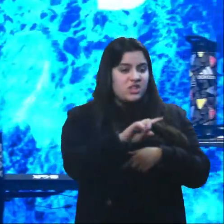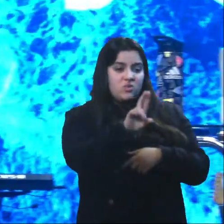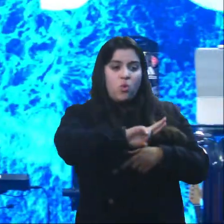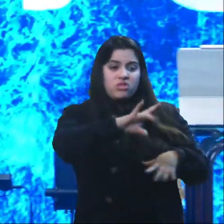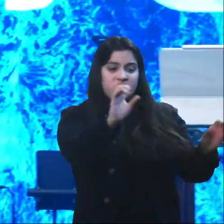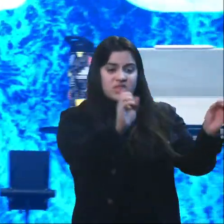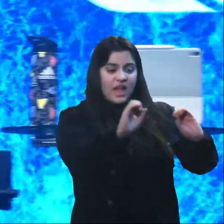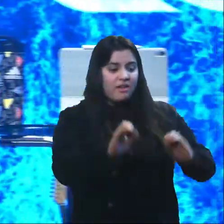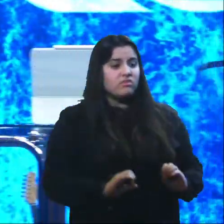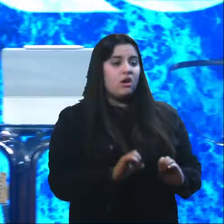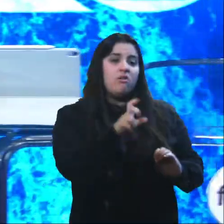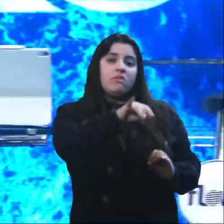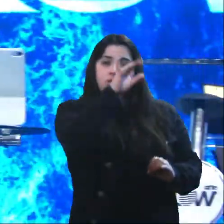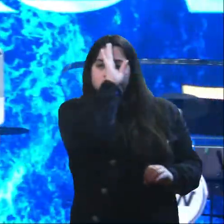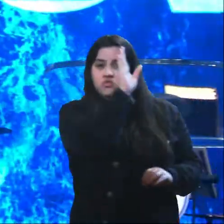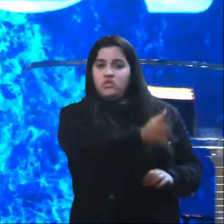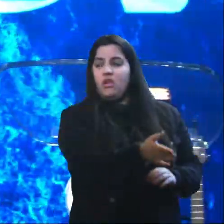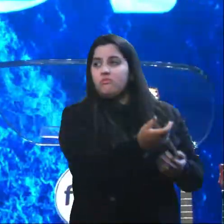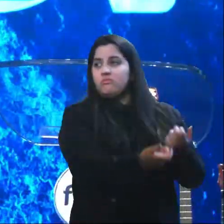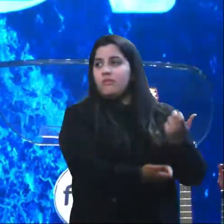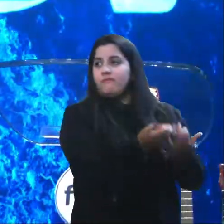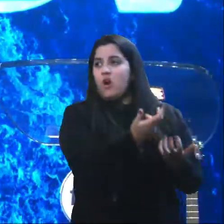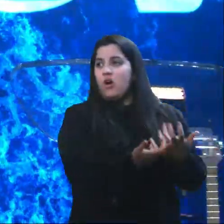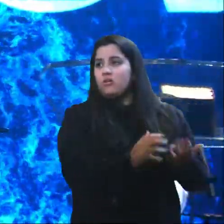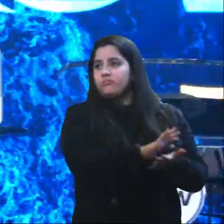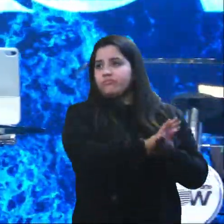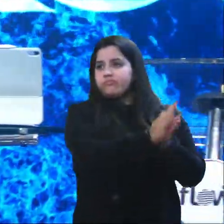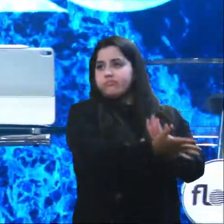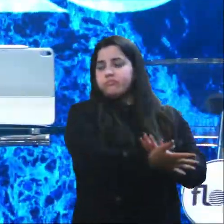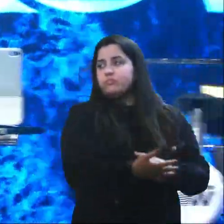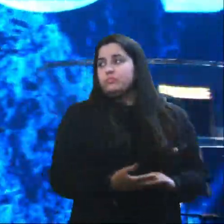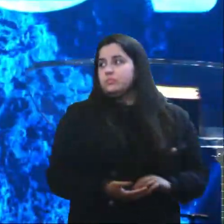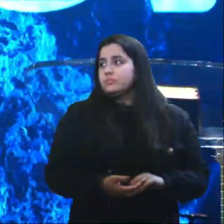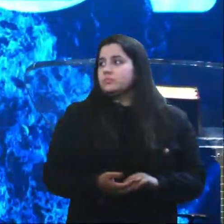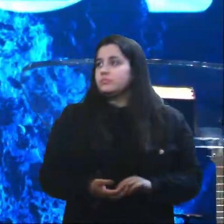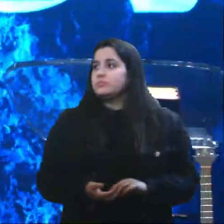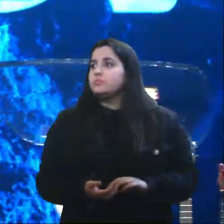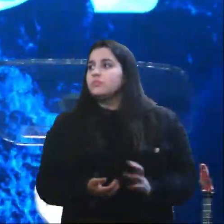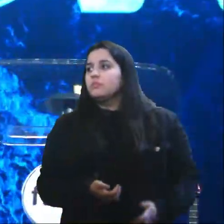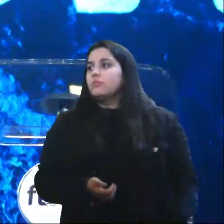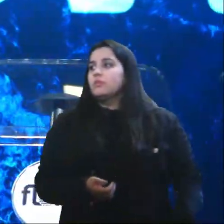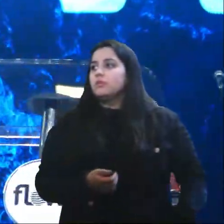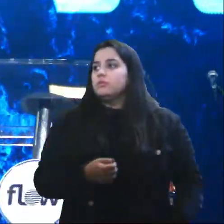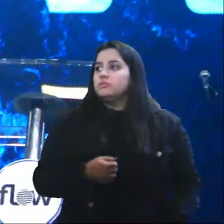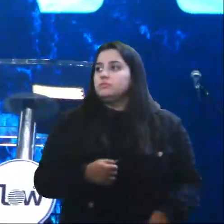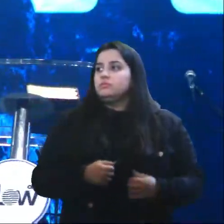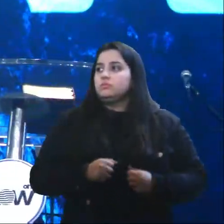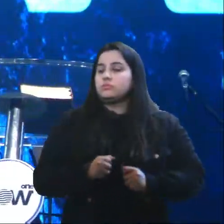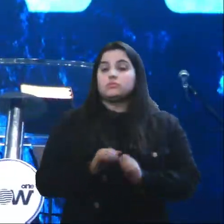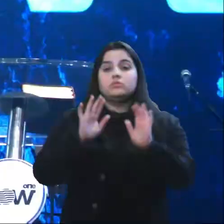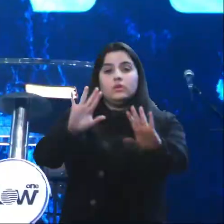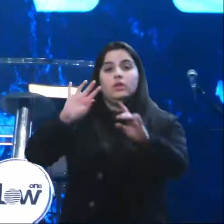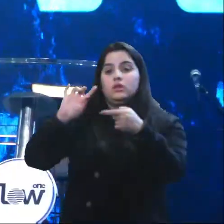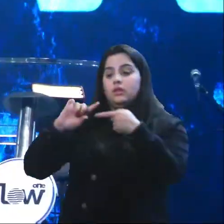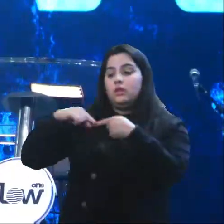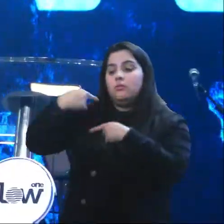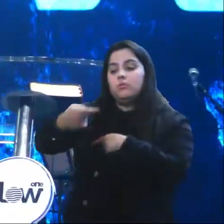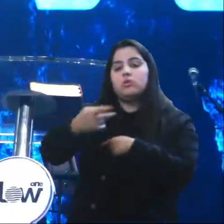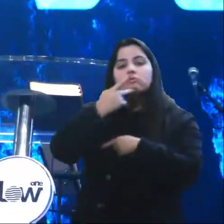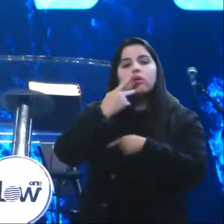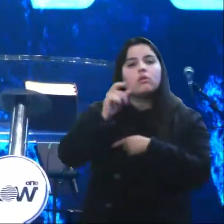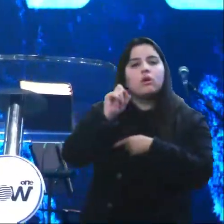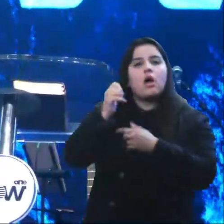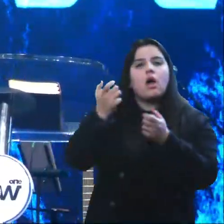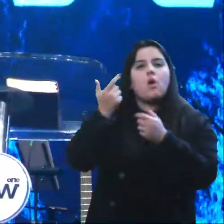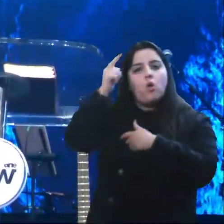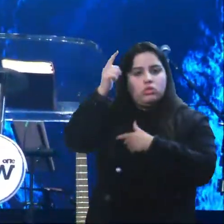serão cortados e jogados no fogo. Depois ele fala outra ilustração. Ele